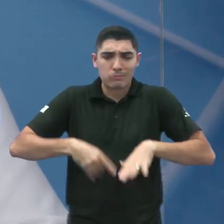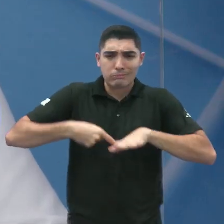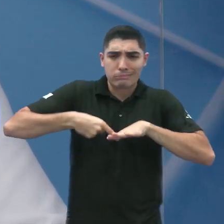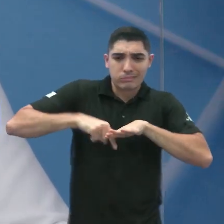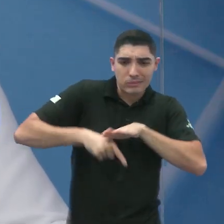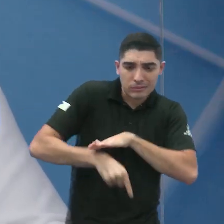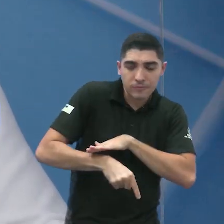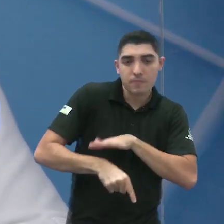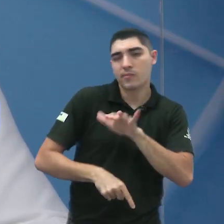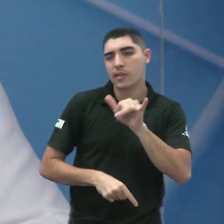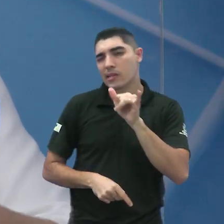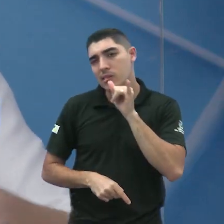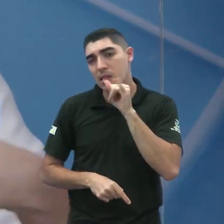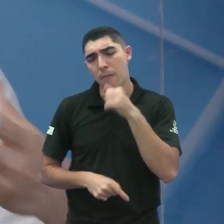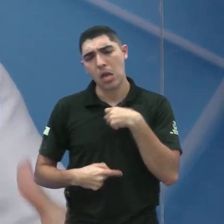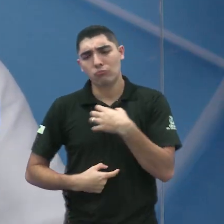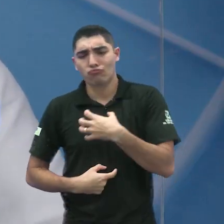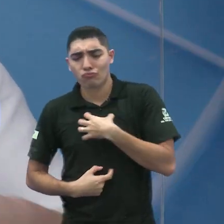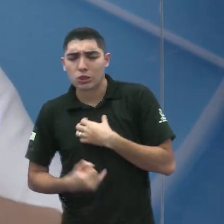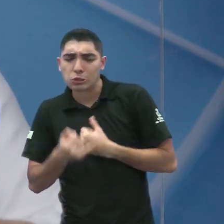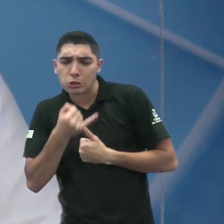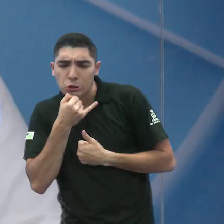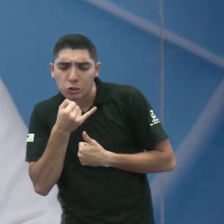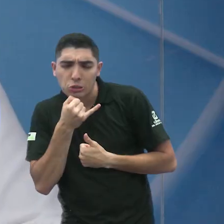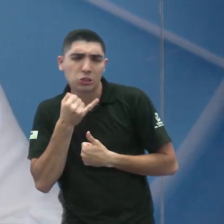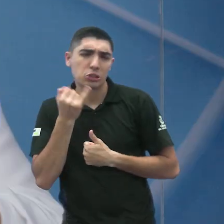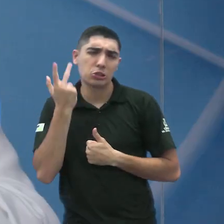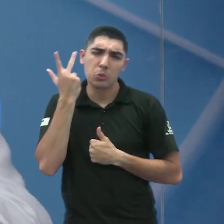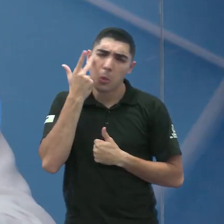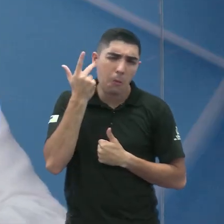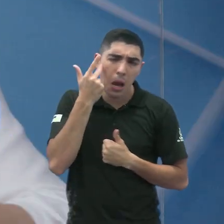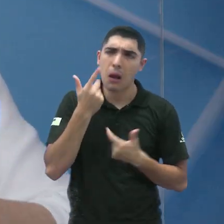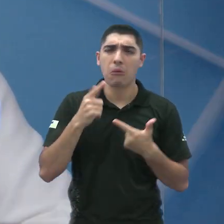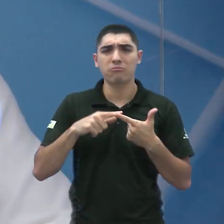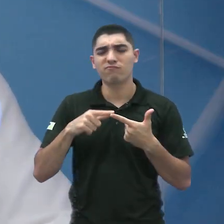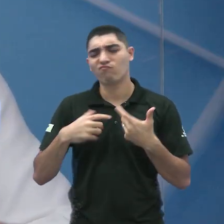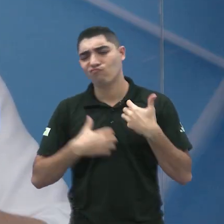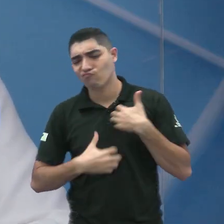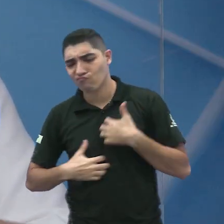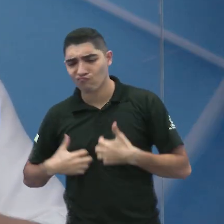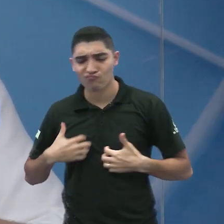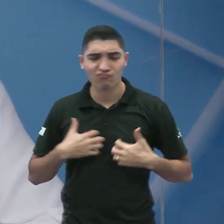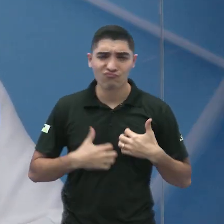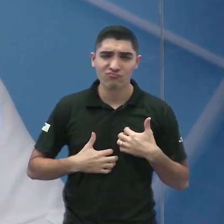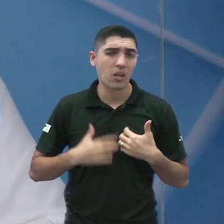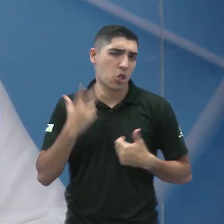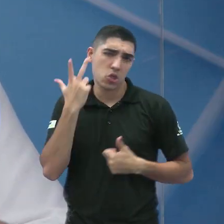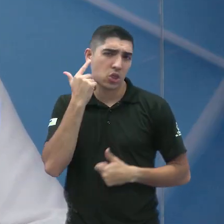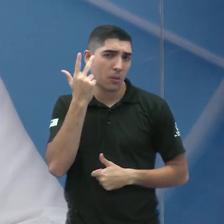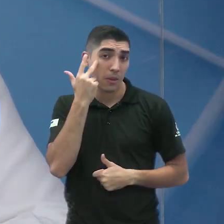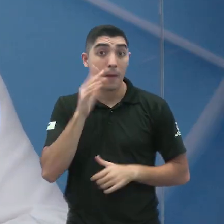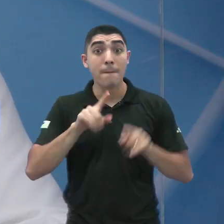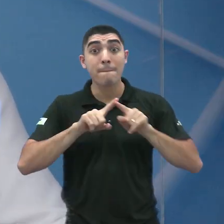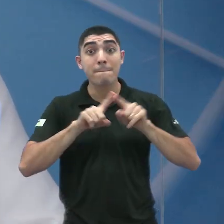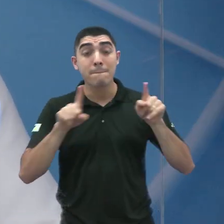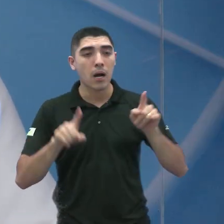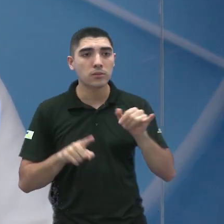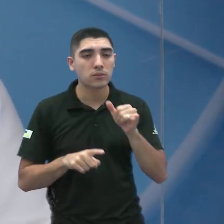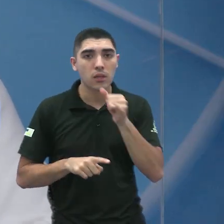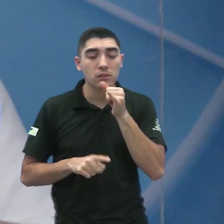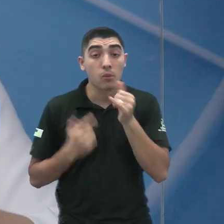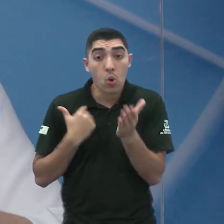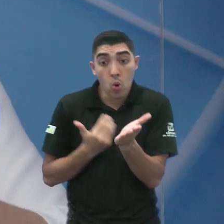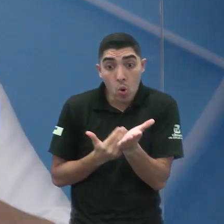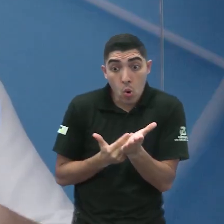isso. Uma coisa é você estar triste por uma questão, né? Estar frustrado, enfim, outra coisa é, por exemplo, paralisar,